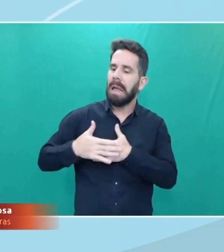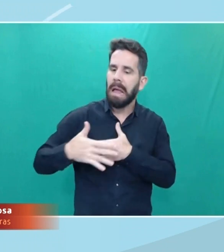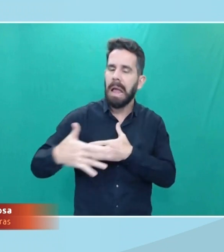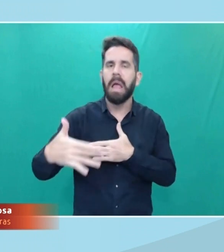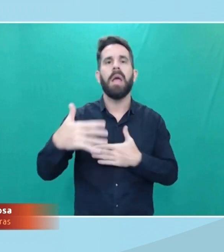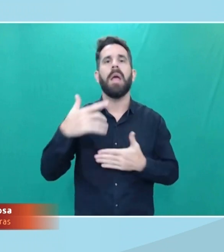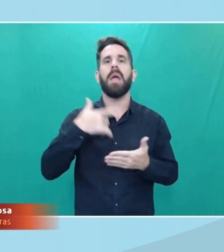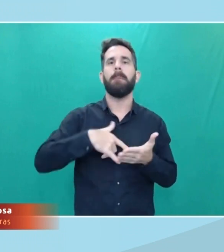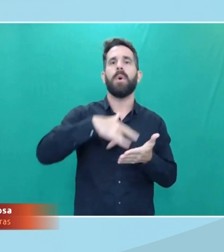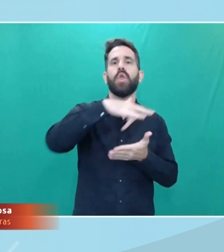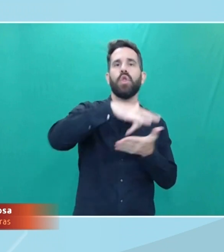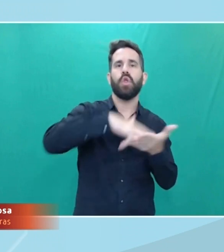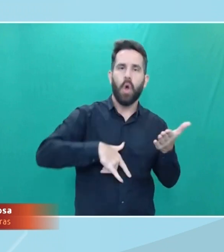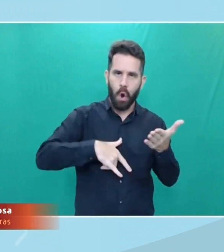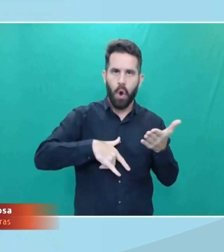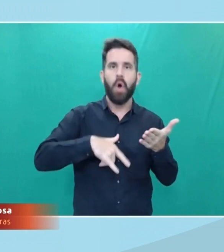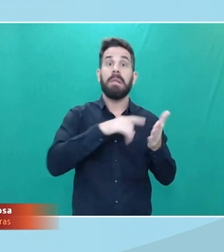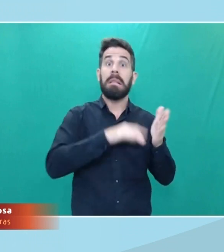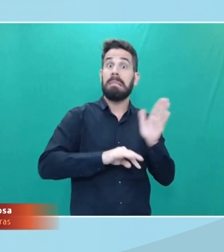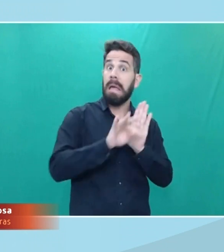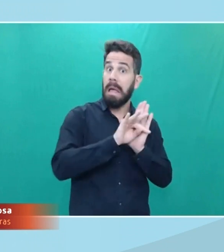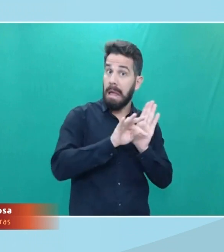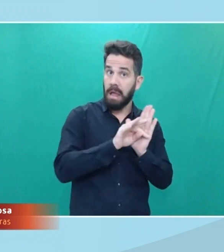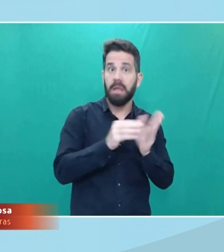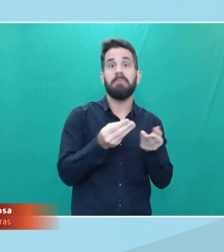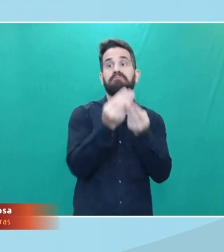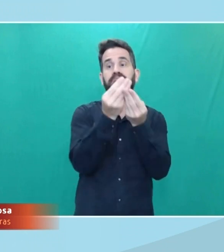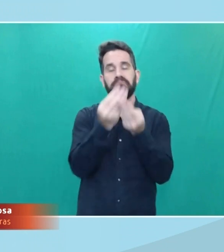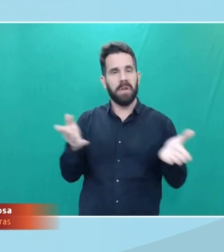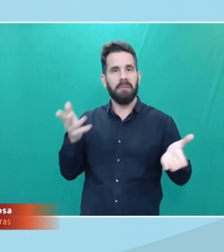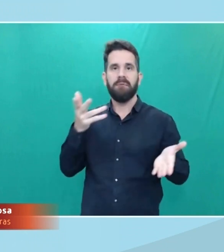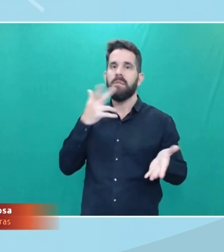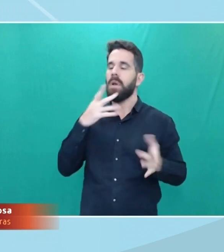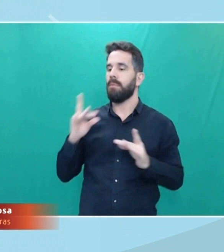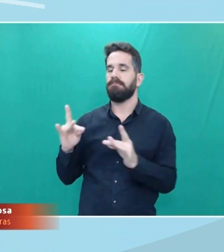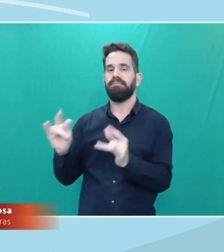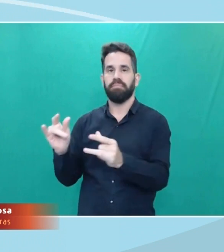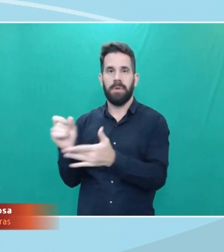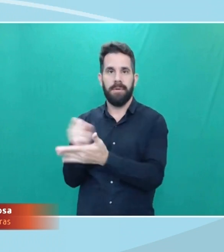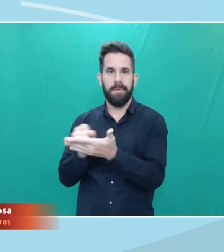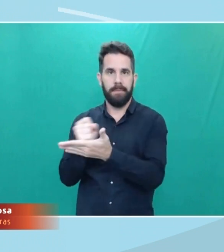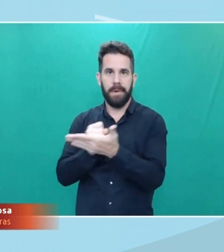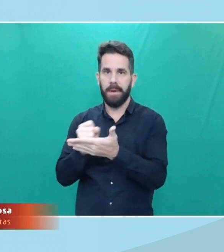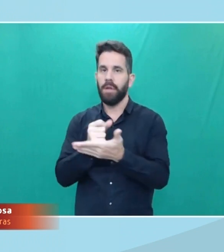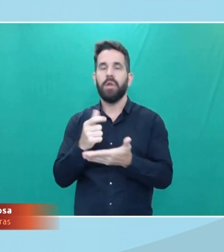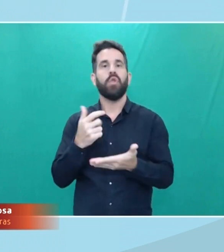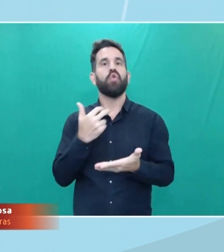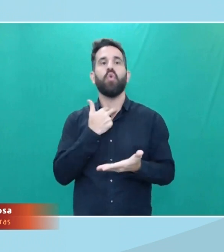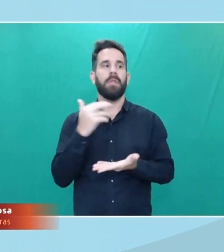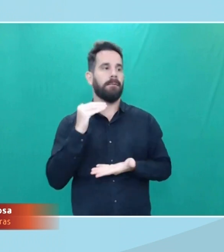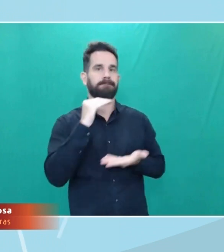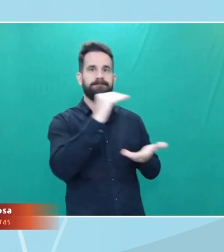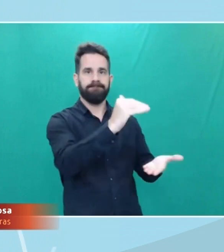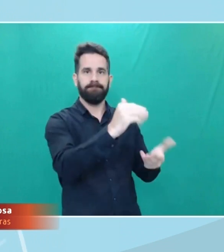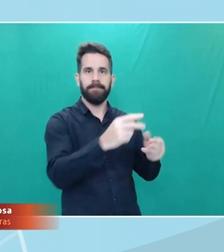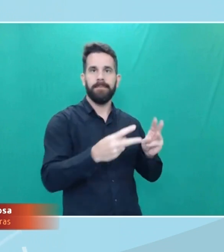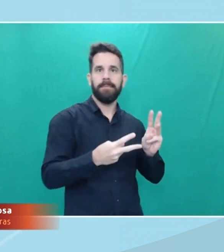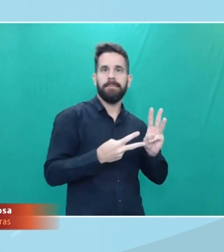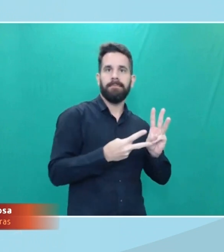malária e enviar aos distritos sanitários indígenas. Naquela ocasião, a pasta indicou o